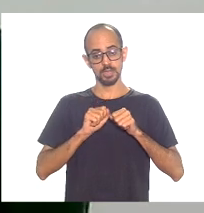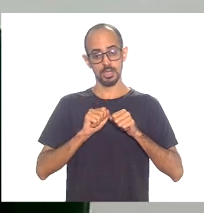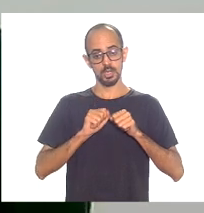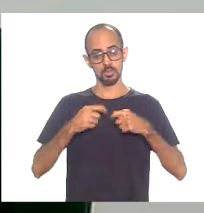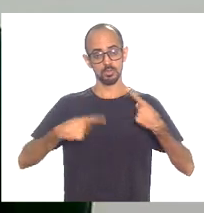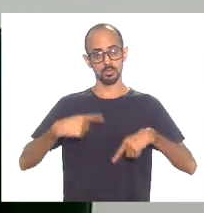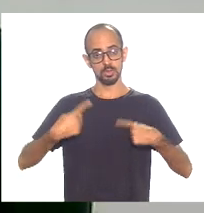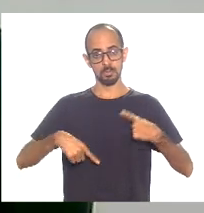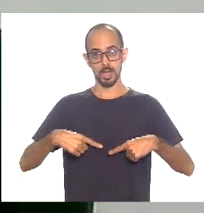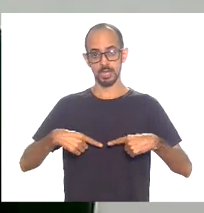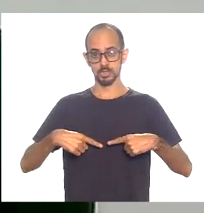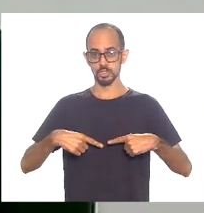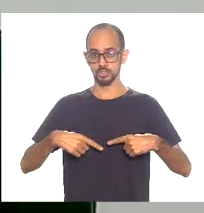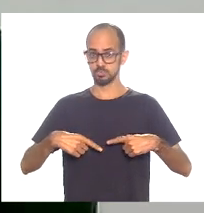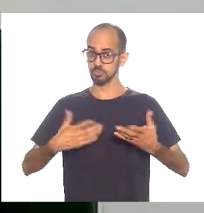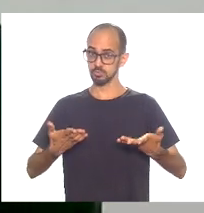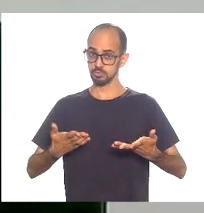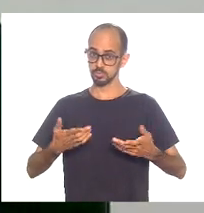sem